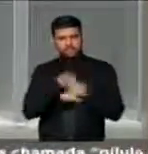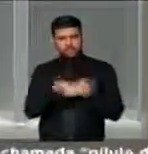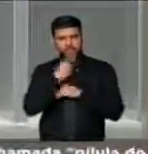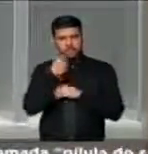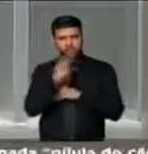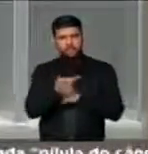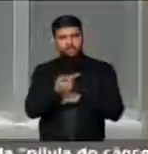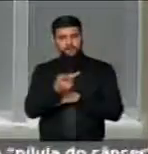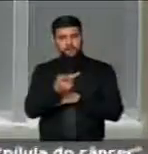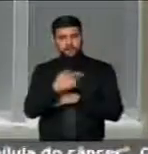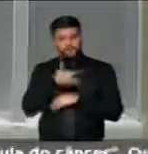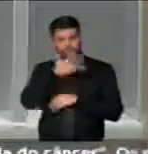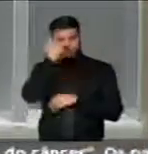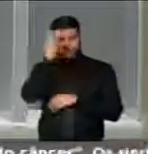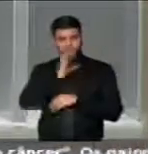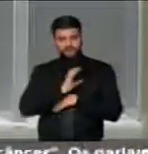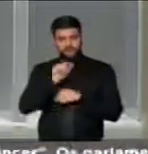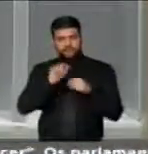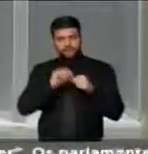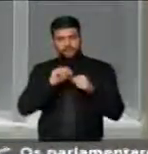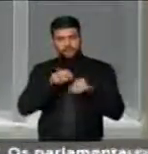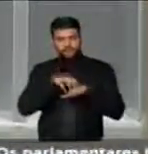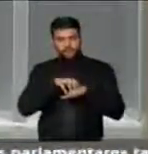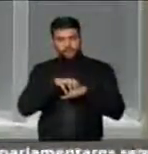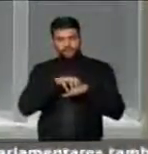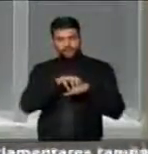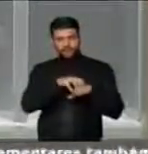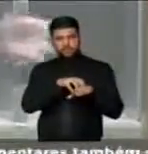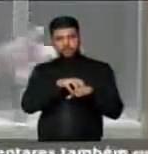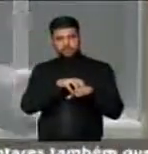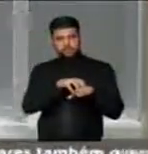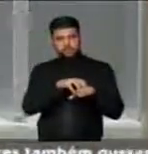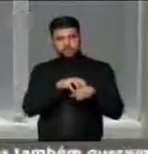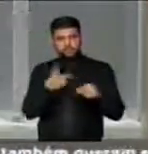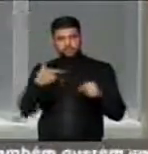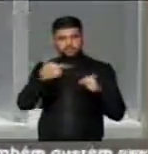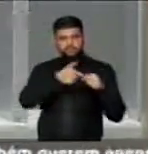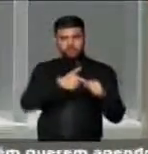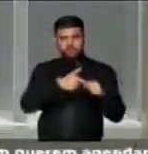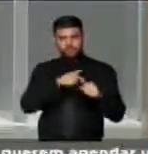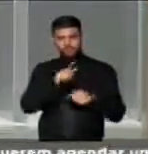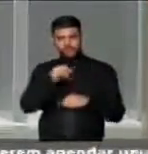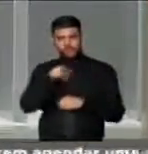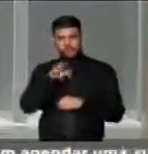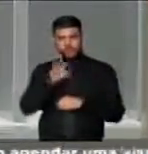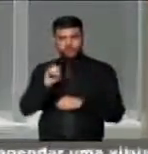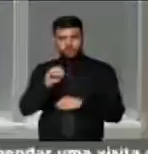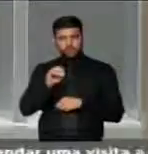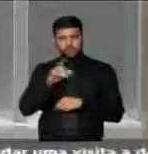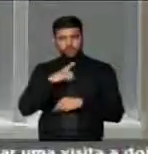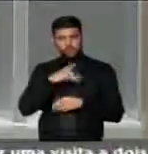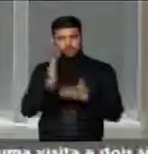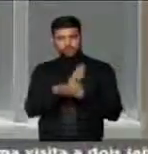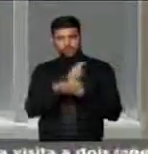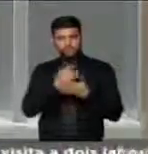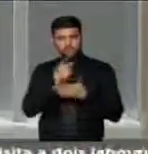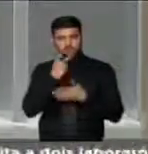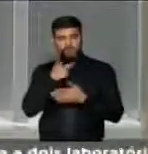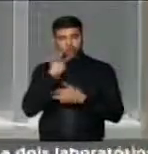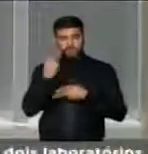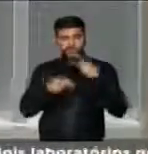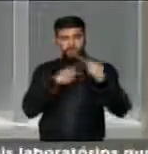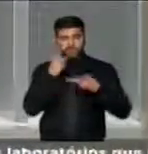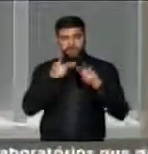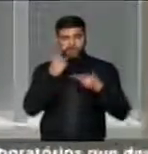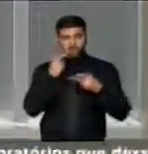relatar, o cidadão está fazendo o seu transporte de combustível, ou até de granito, que a gente muitas vezes veio aqui, criticou